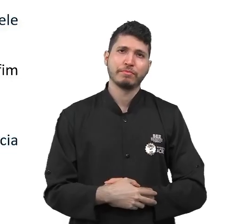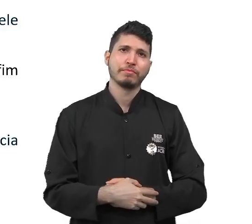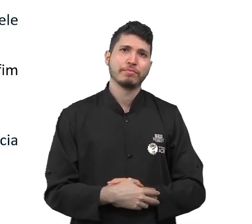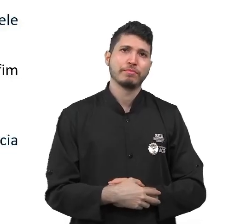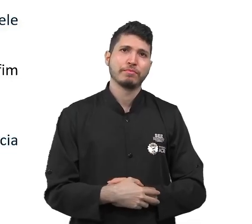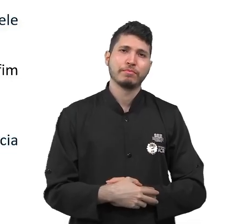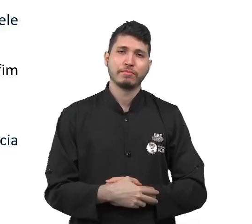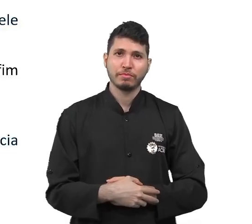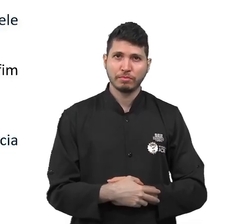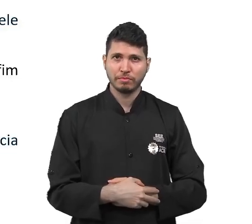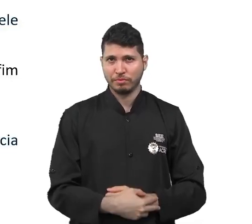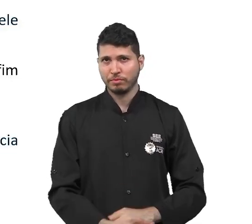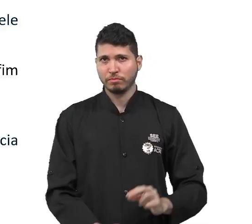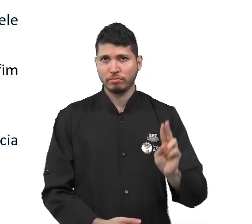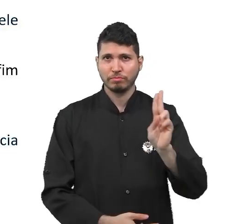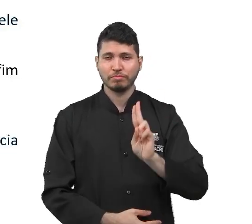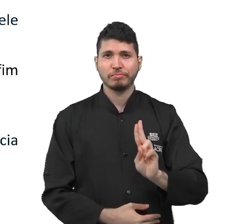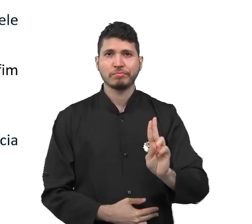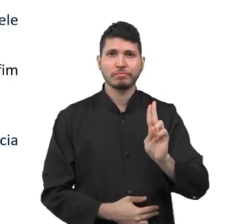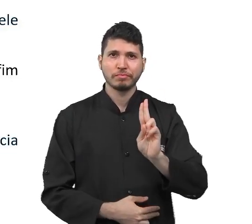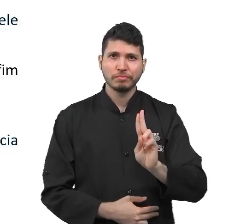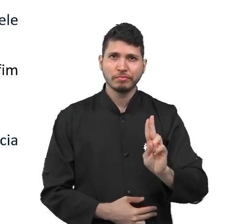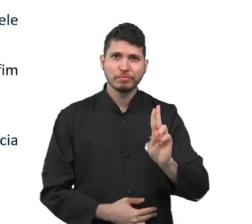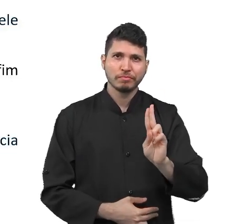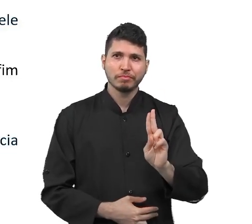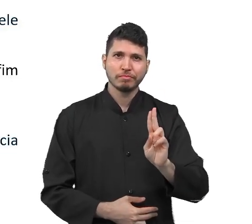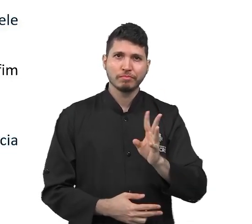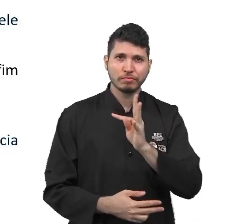o uso dos instrumentos.